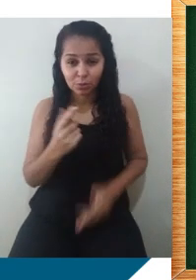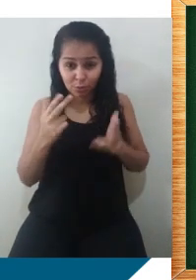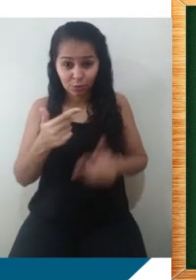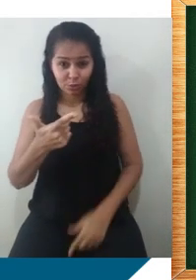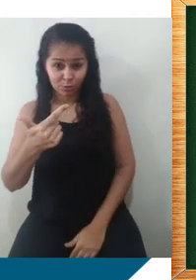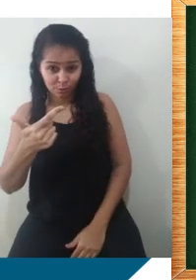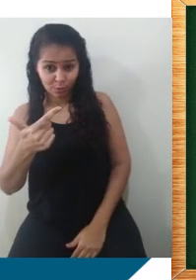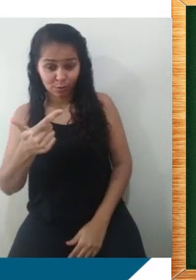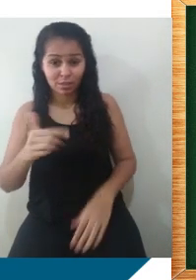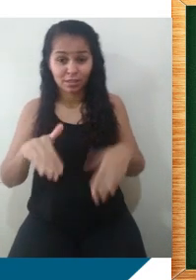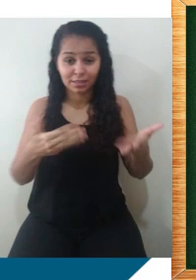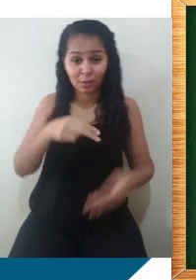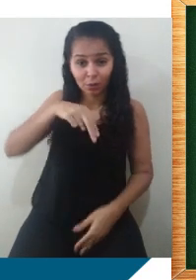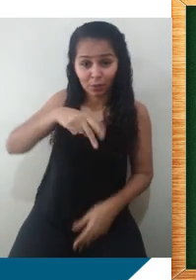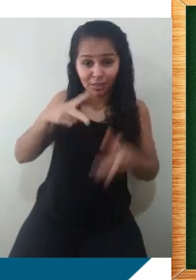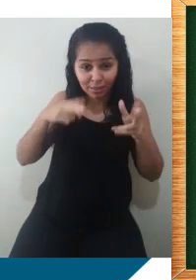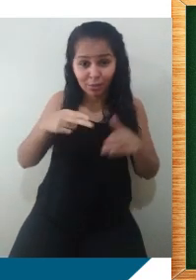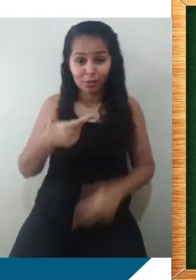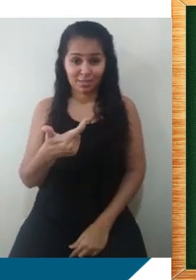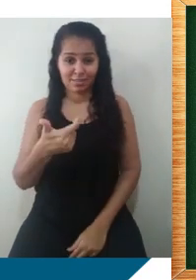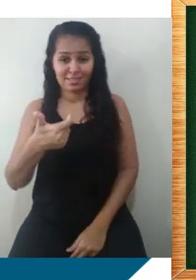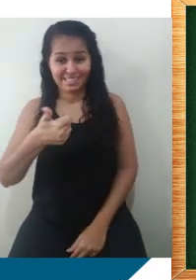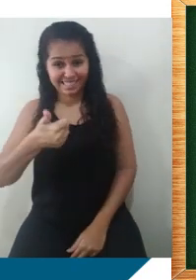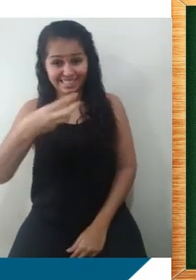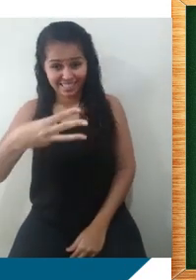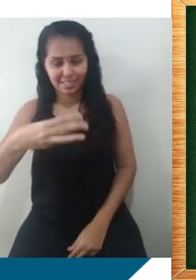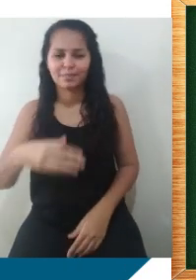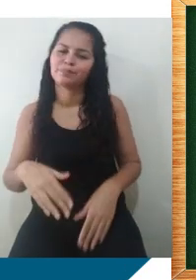Muito obrigado a todos, tenham uma boa semana, bons estudos.